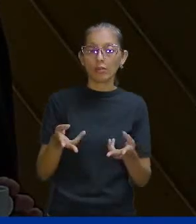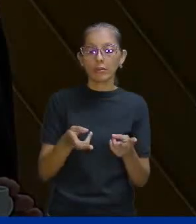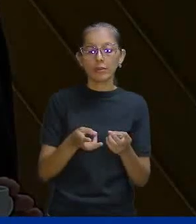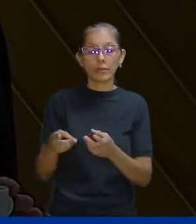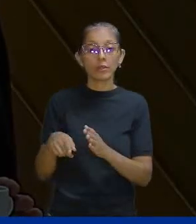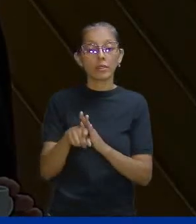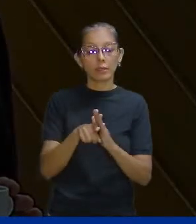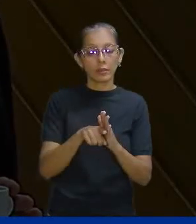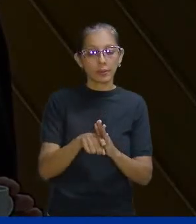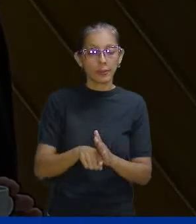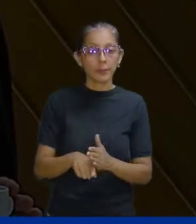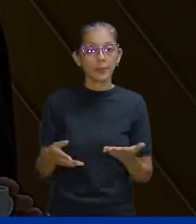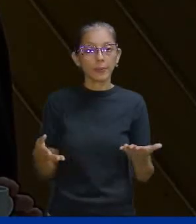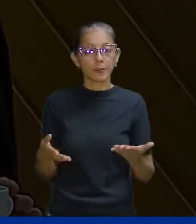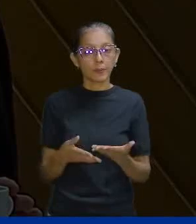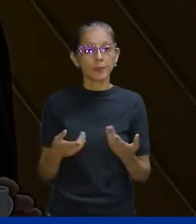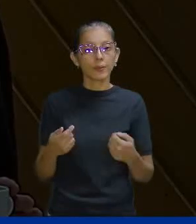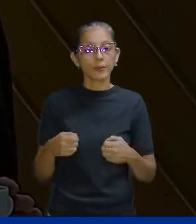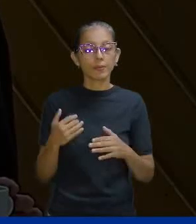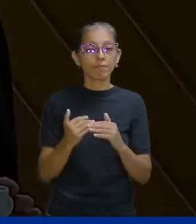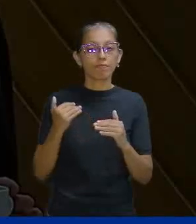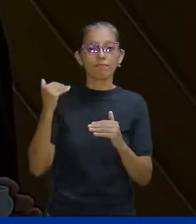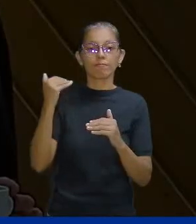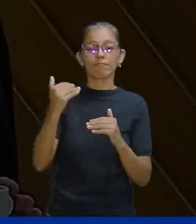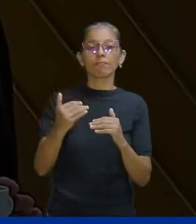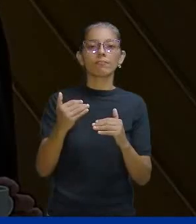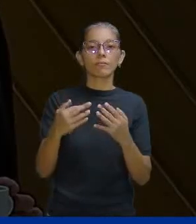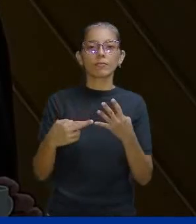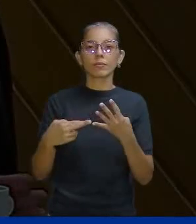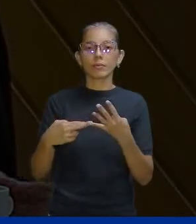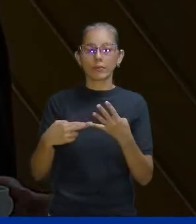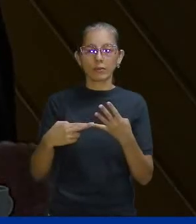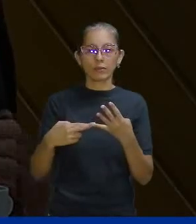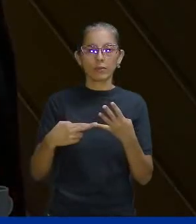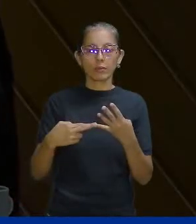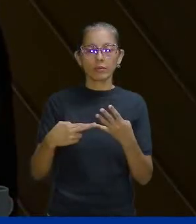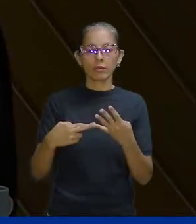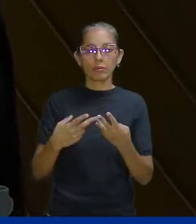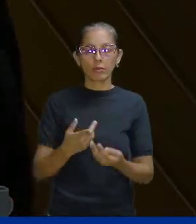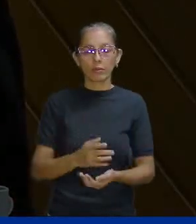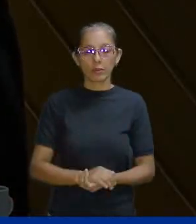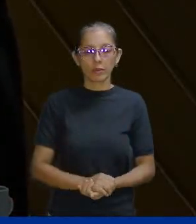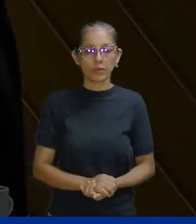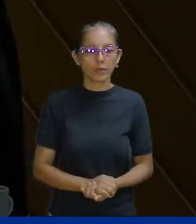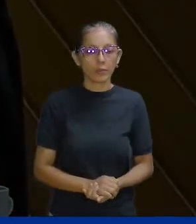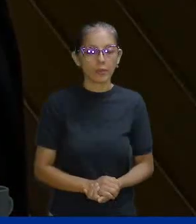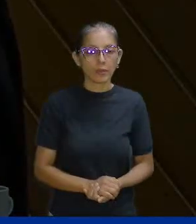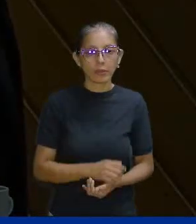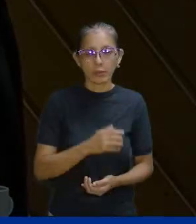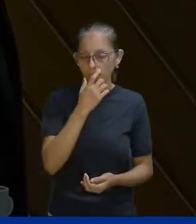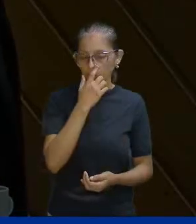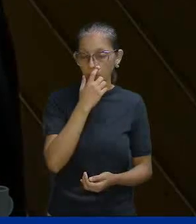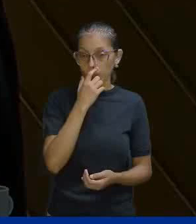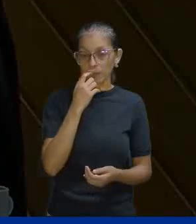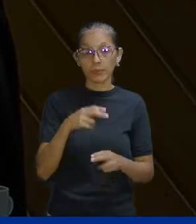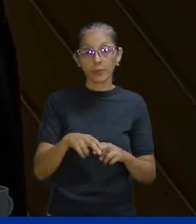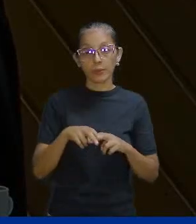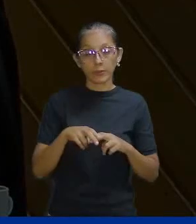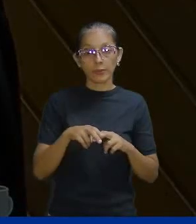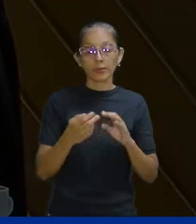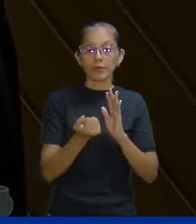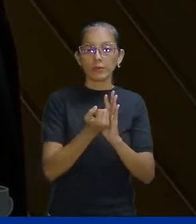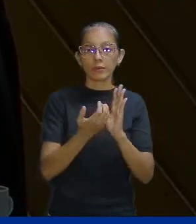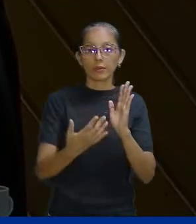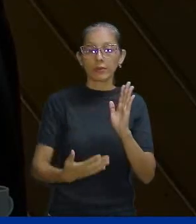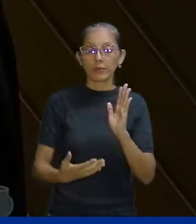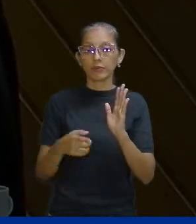ser submetida à instância superior por meio de recurso inadequado. Ante exposto, rejeito os embargos de declaração opostos